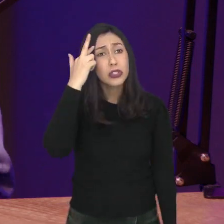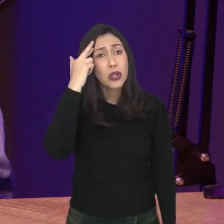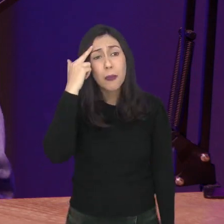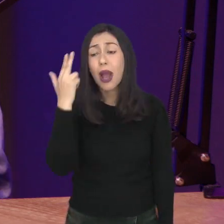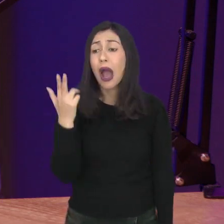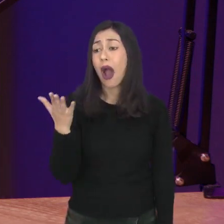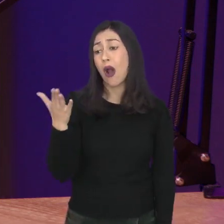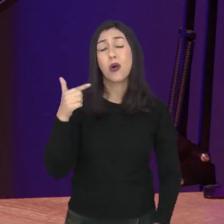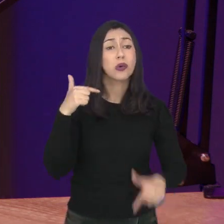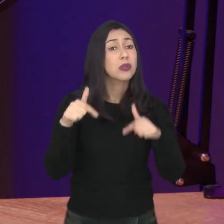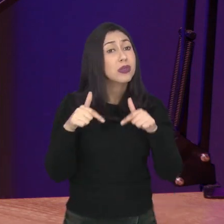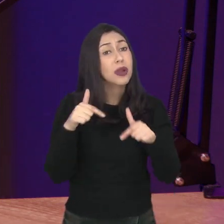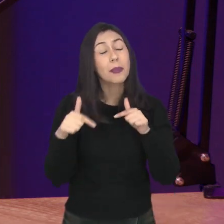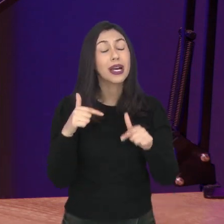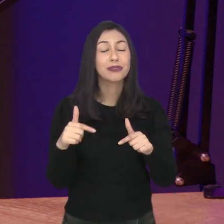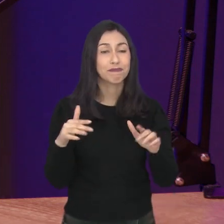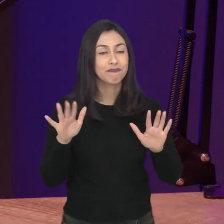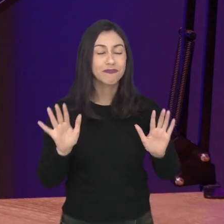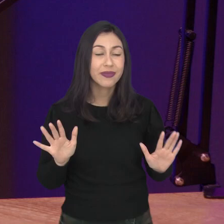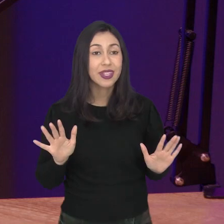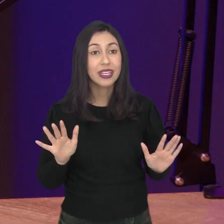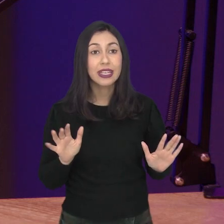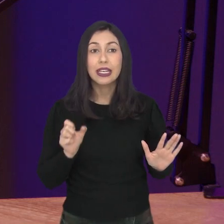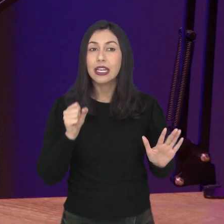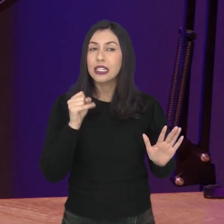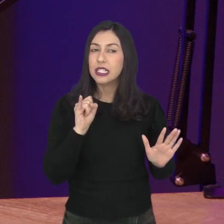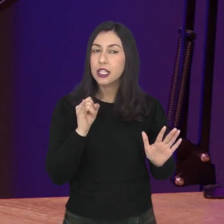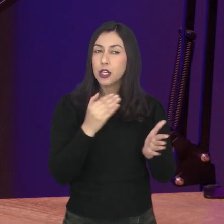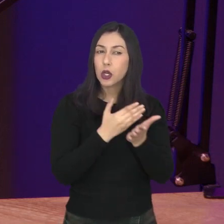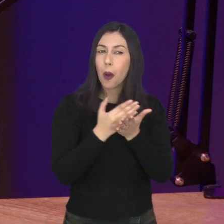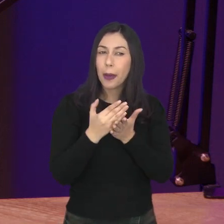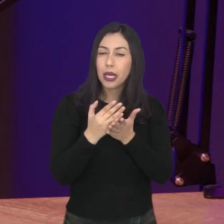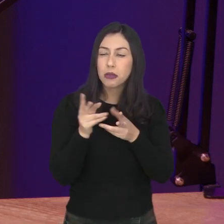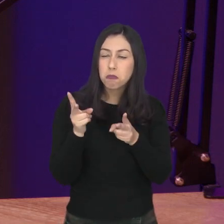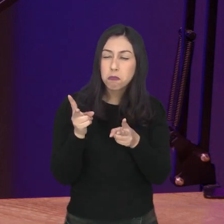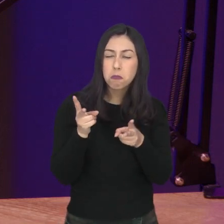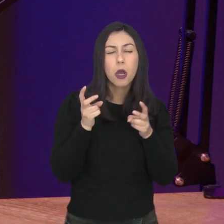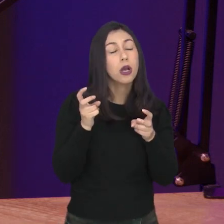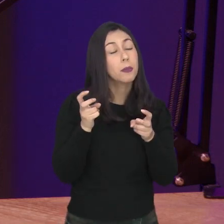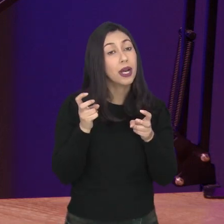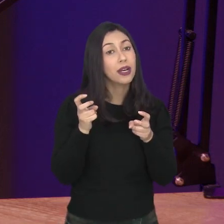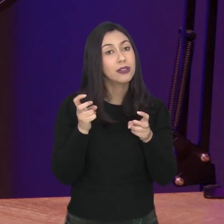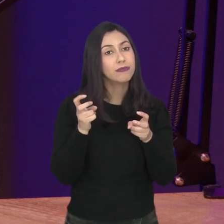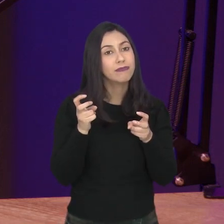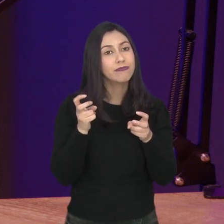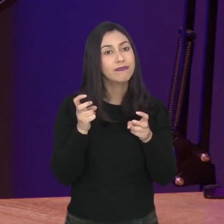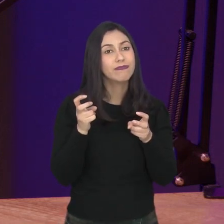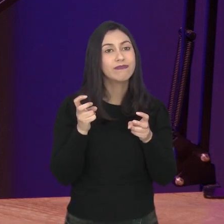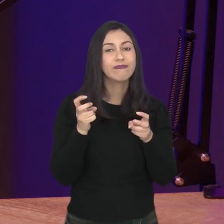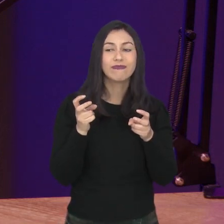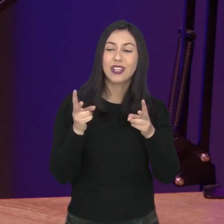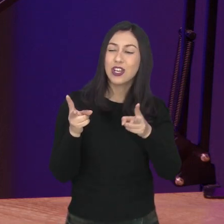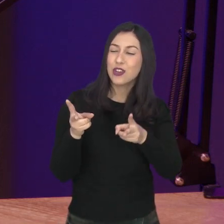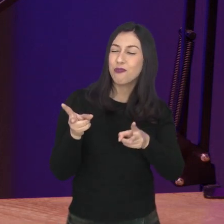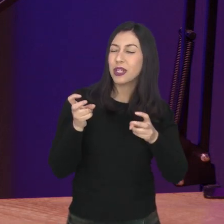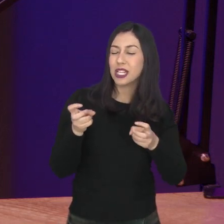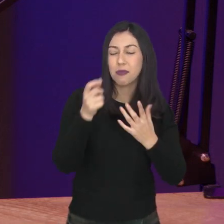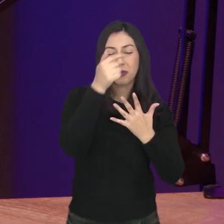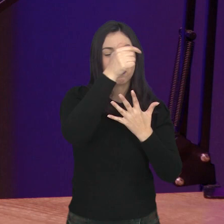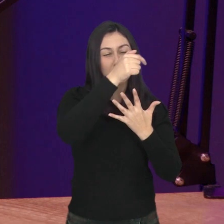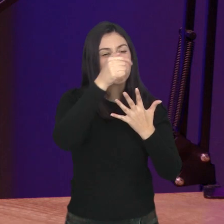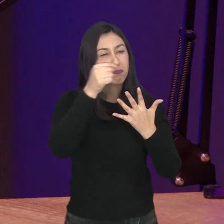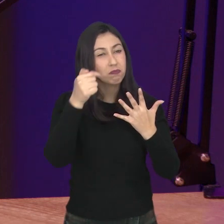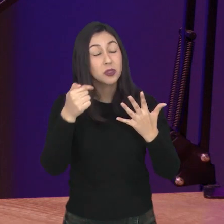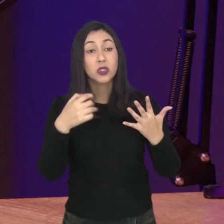inteligente, trabalha. E, enfim. Mas se a gente for ver através dessa pesquisa também, identificando, então,